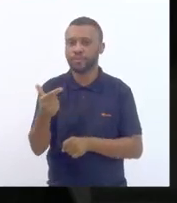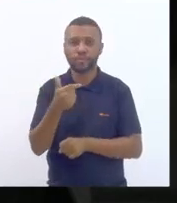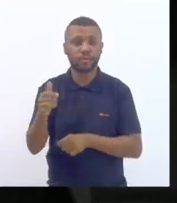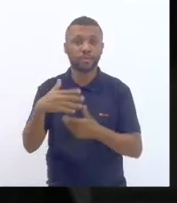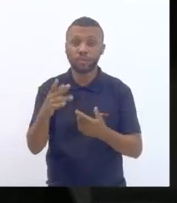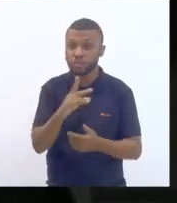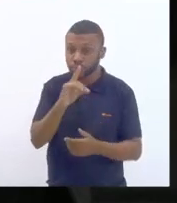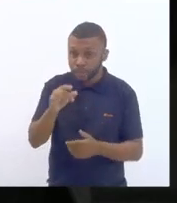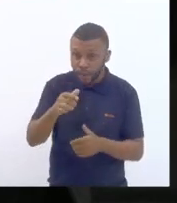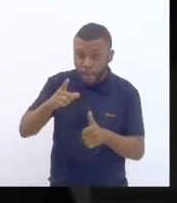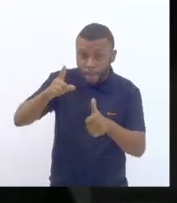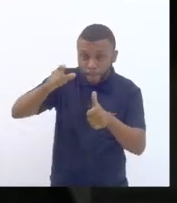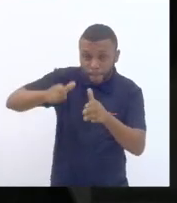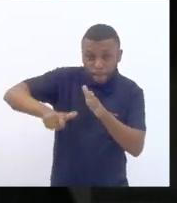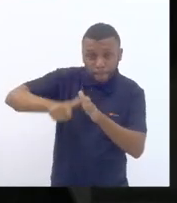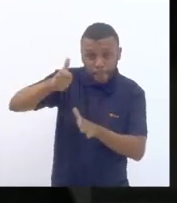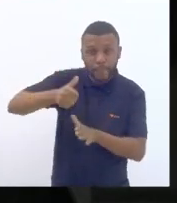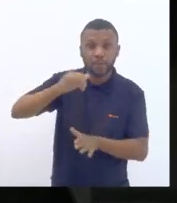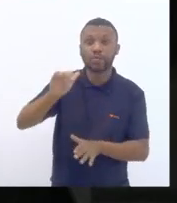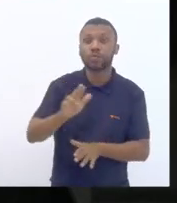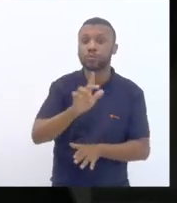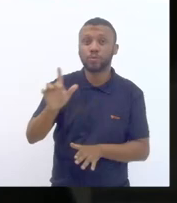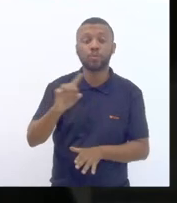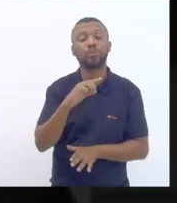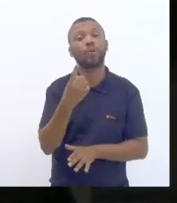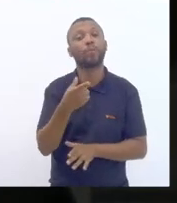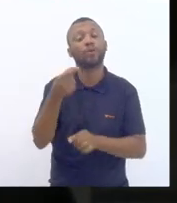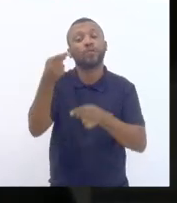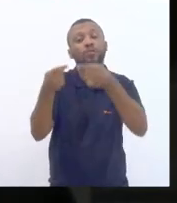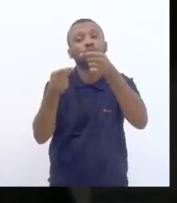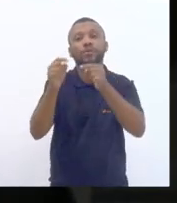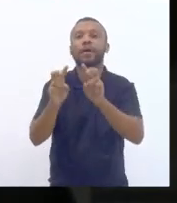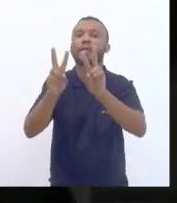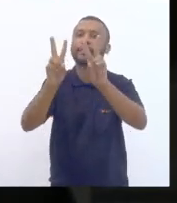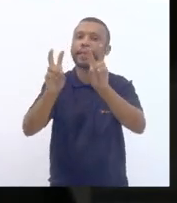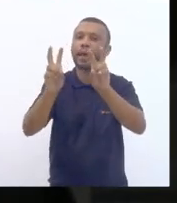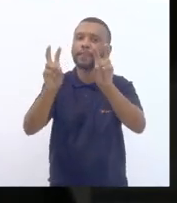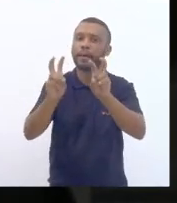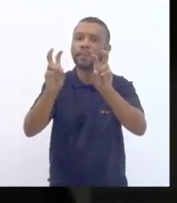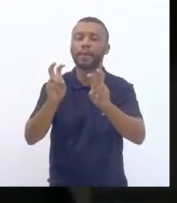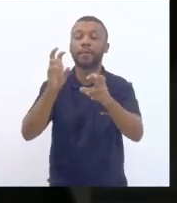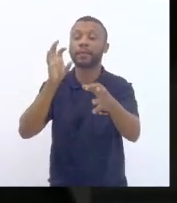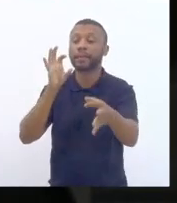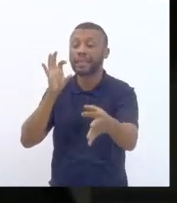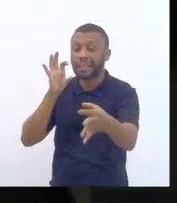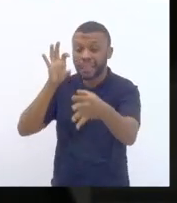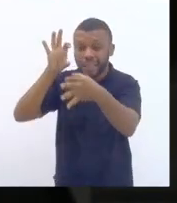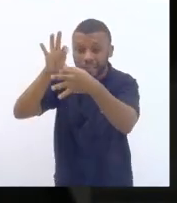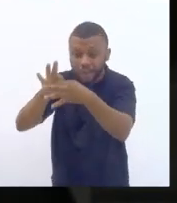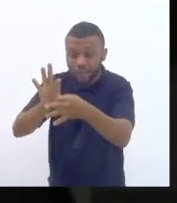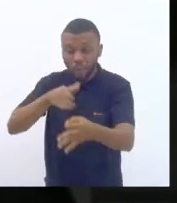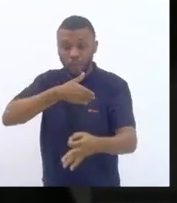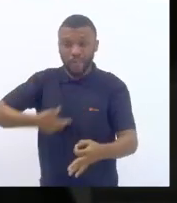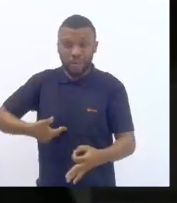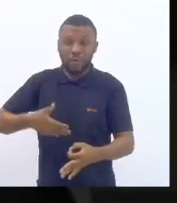1º de julho só podemos legislar sobre temas que não envolvam